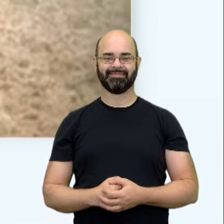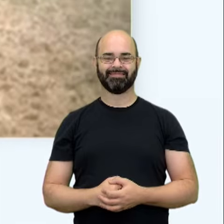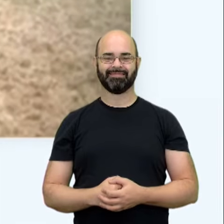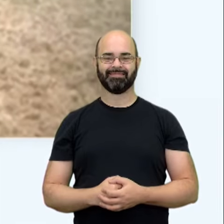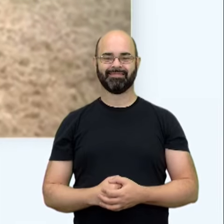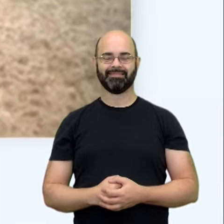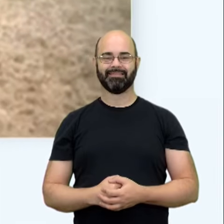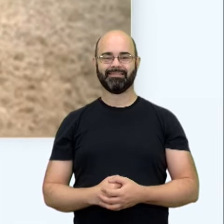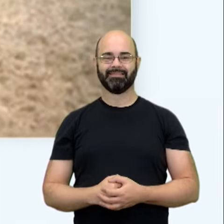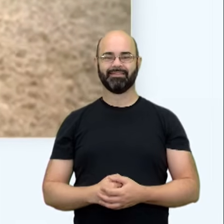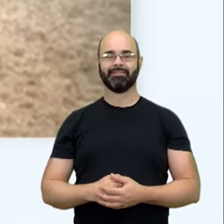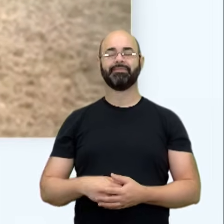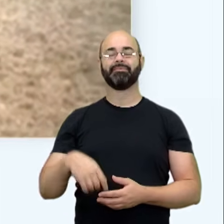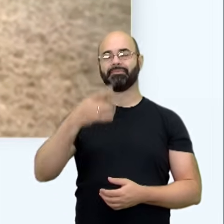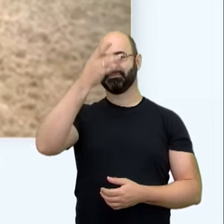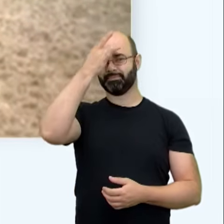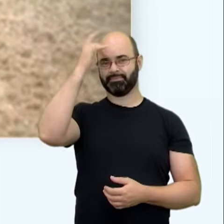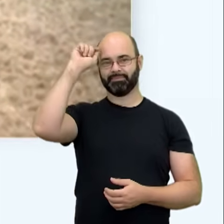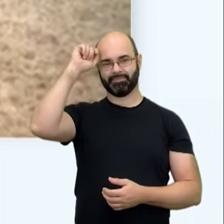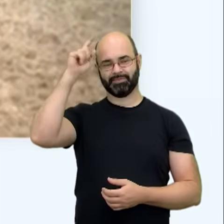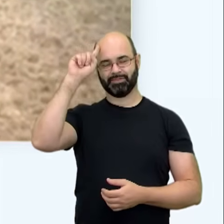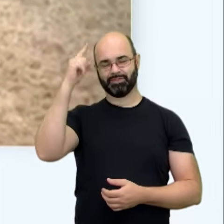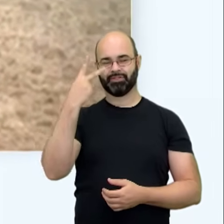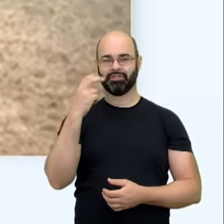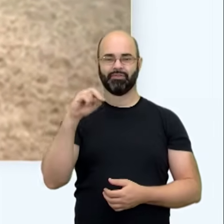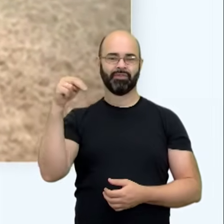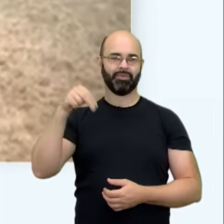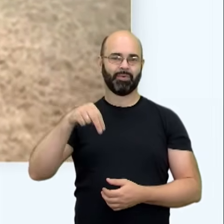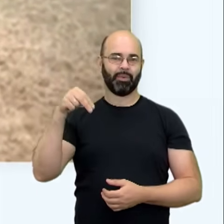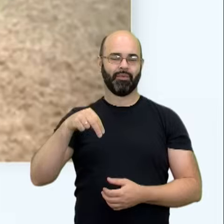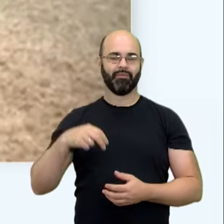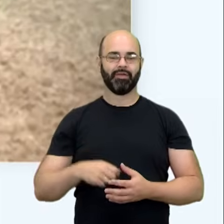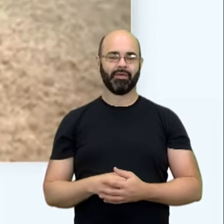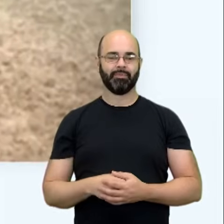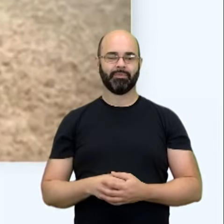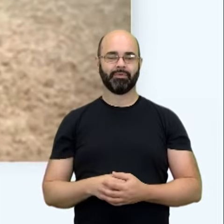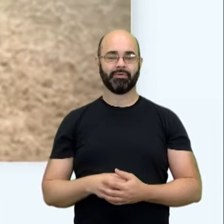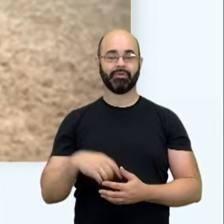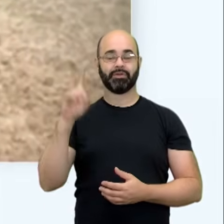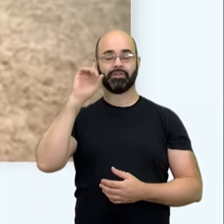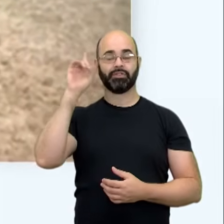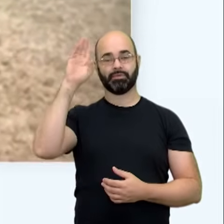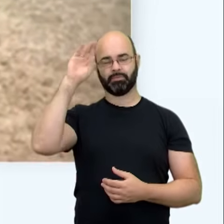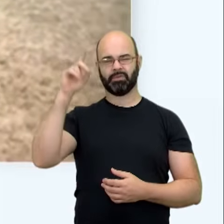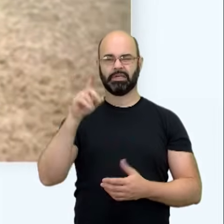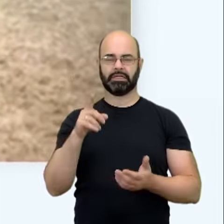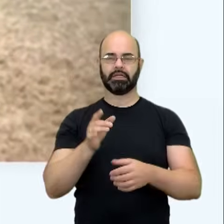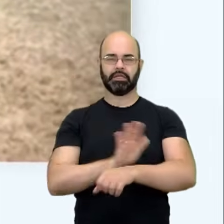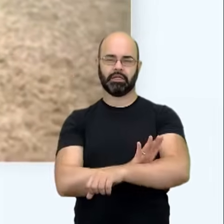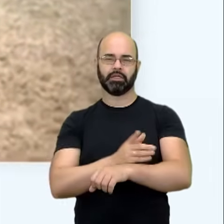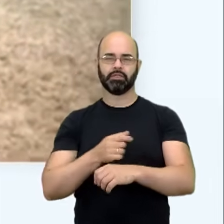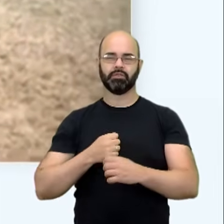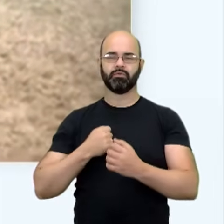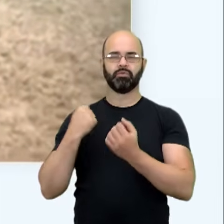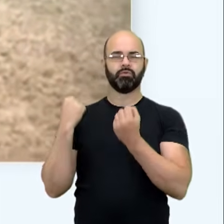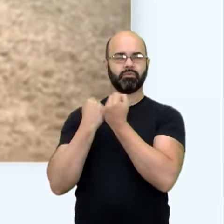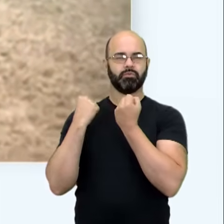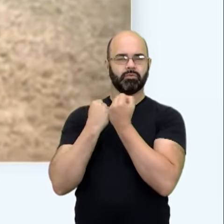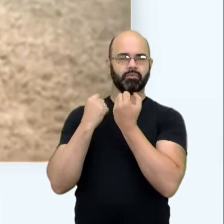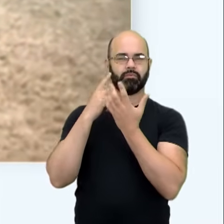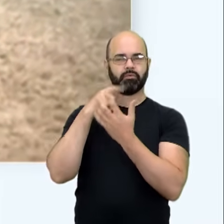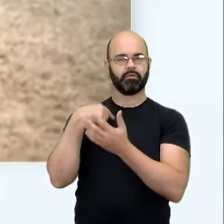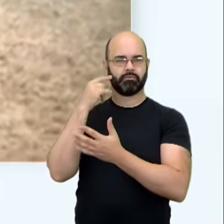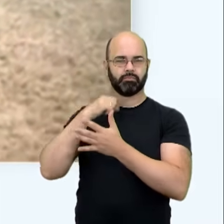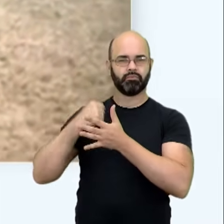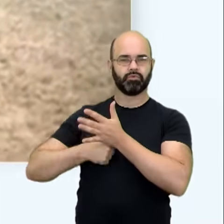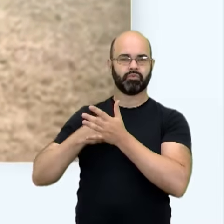A consciência negra é comemorada no dia 20 de novembro. Nesse dia, juntam ações para lutar contra o racismo. É muito importante lutarmos contra o